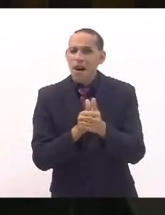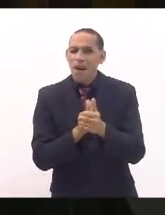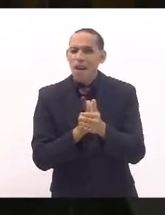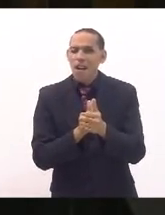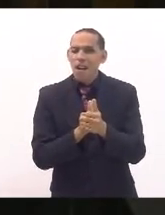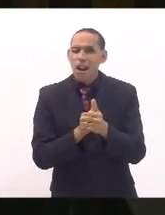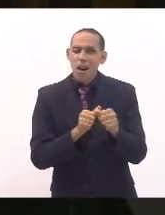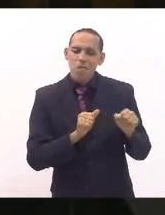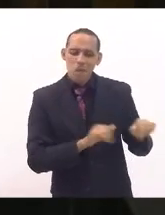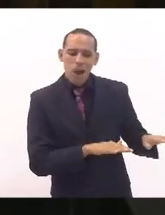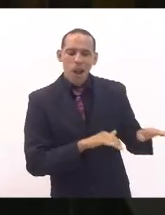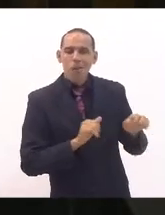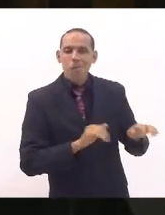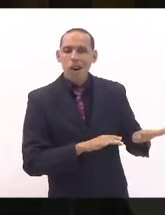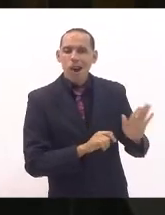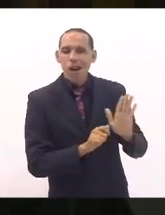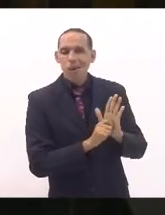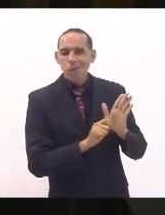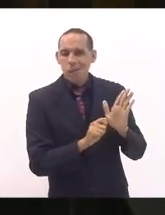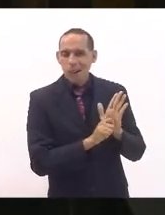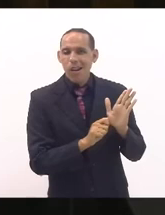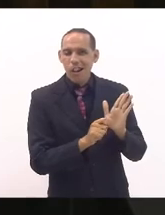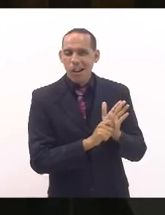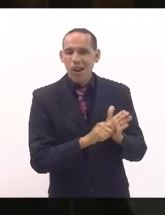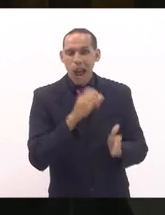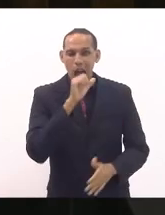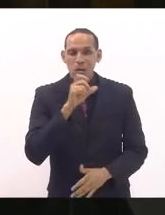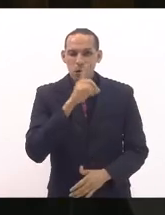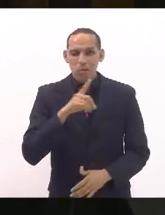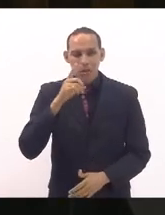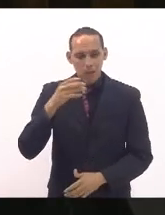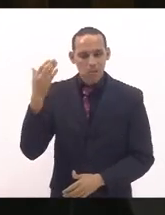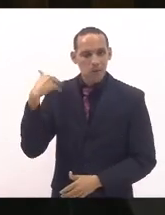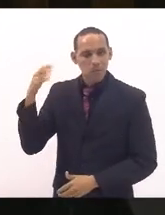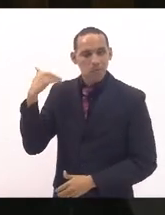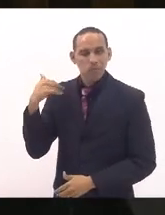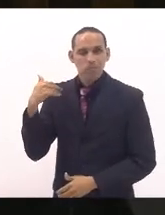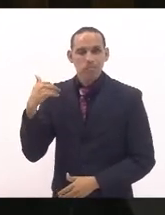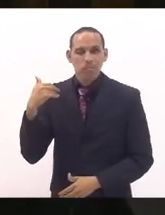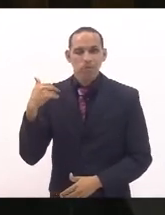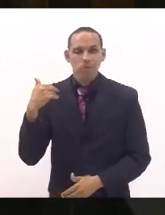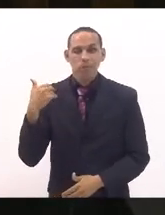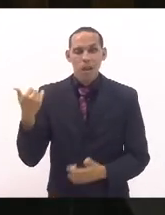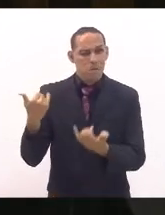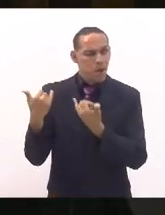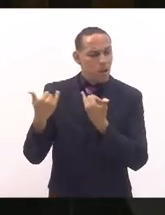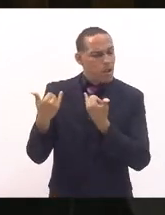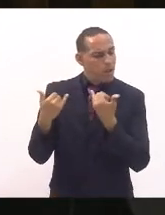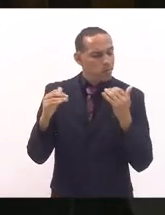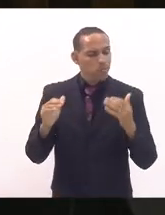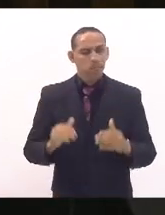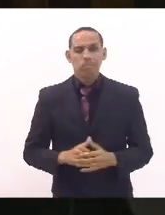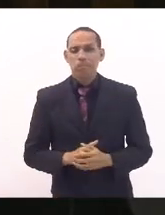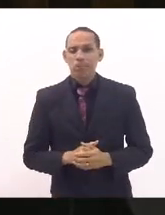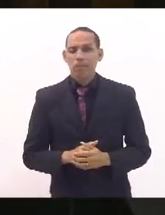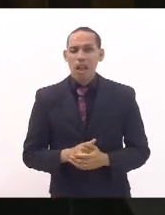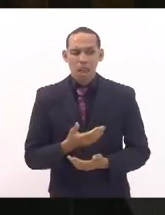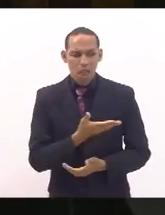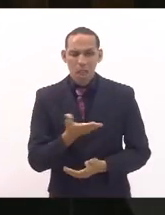tal Marcha da Maconha esse final de semana e que, segundo relatos,